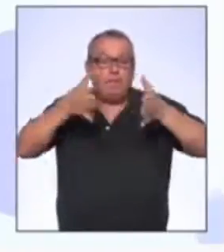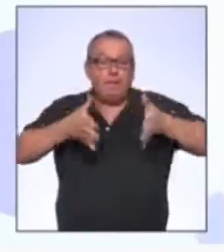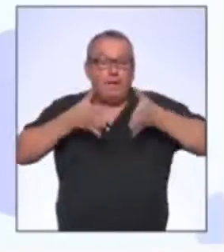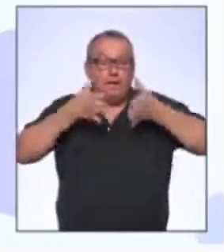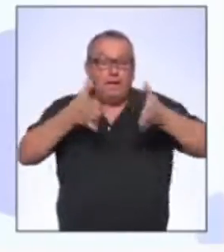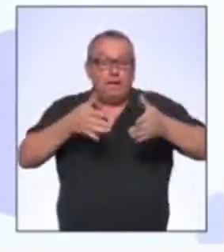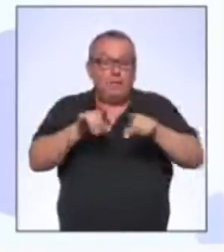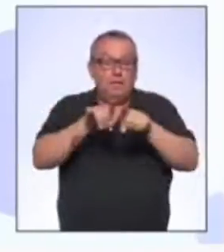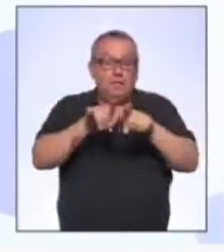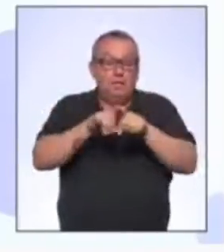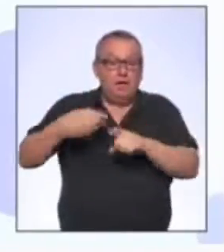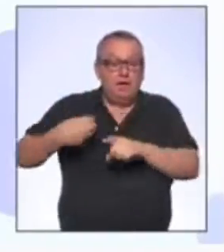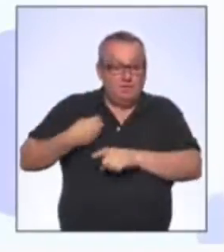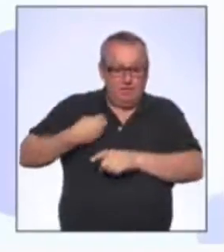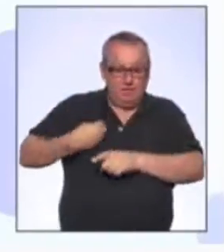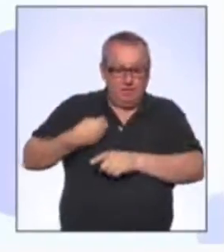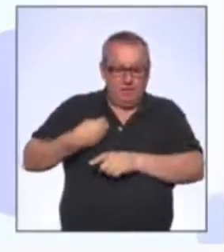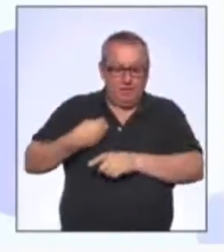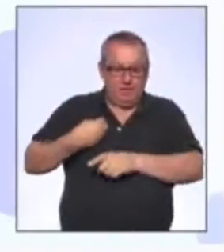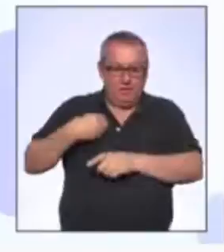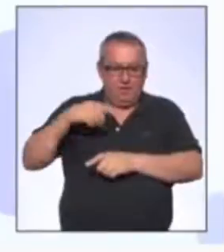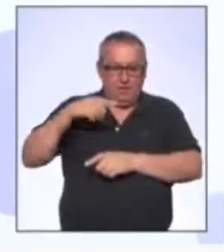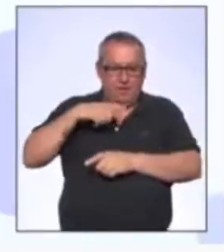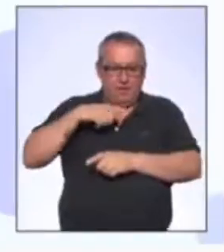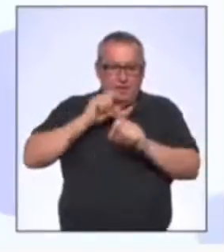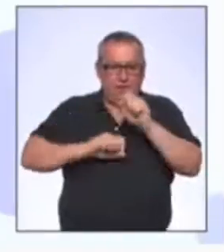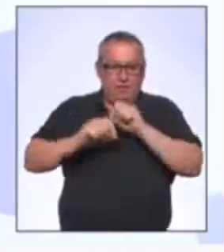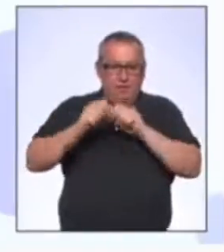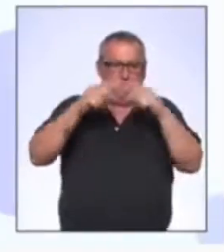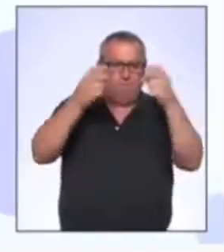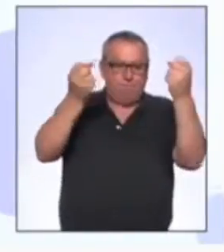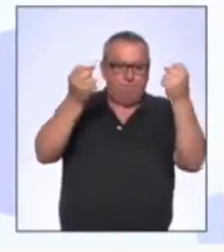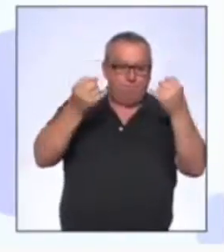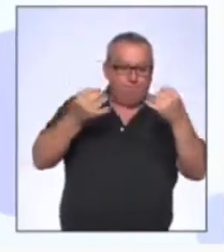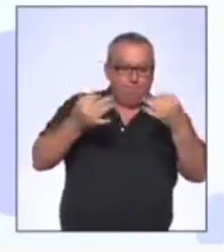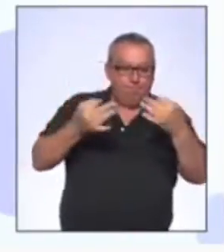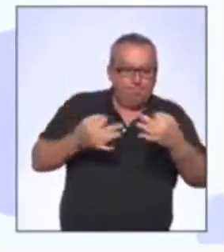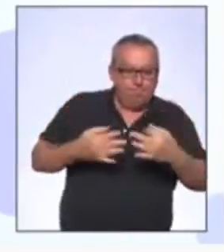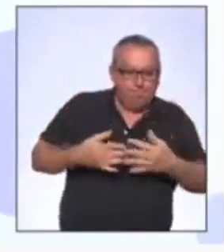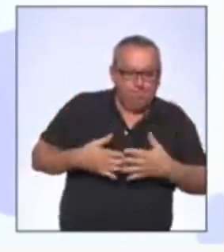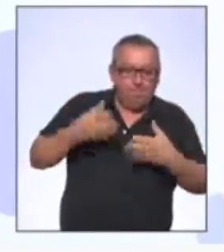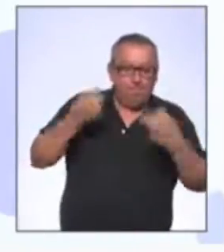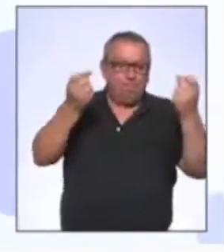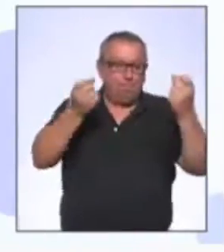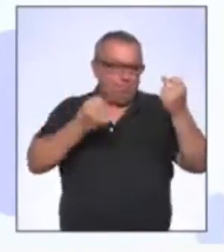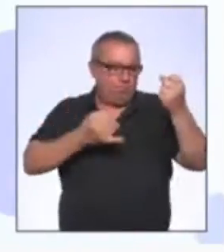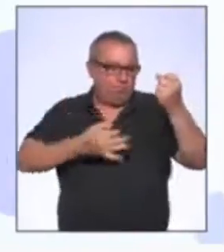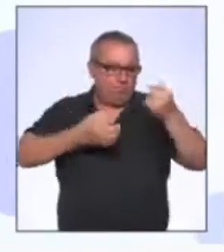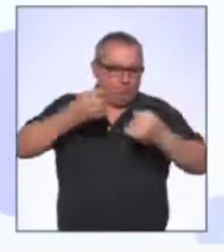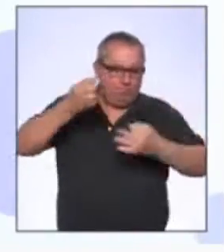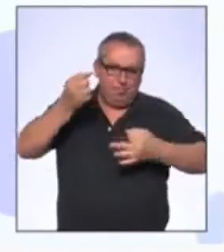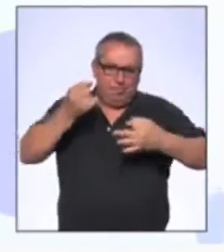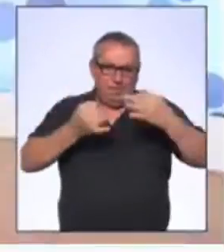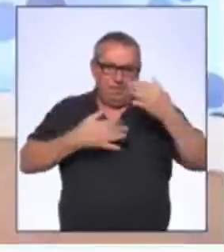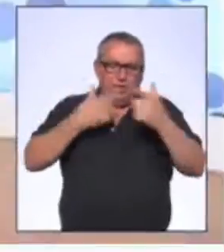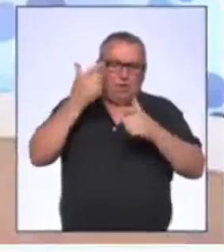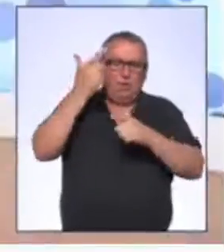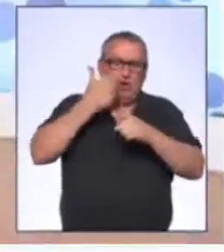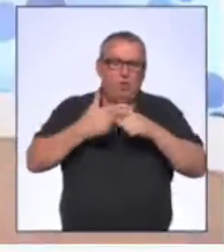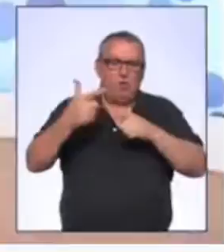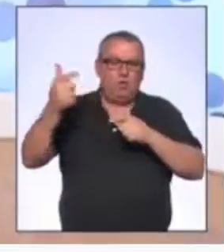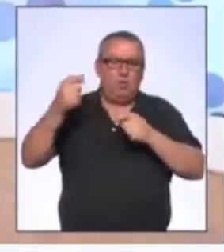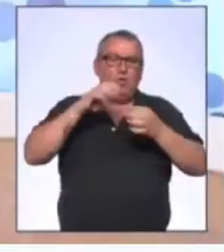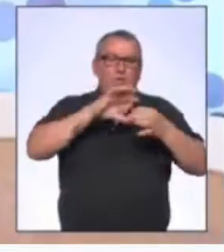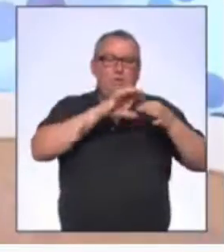algumas vivências então nós vamos ter a parte explicativa né eu vou falar aqui com a professora juliana sobre o